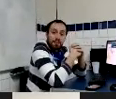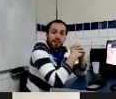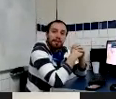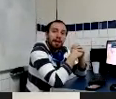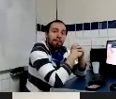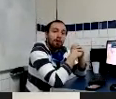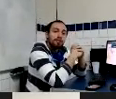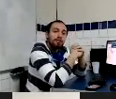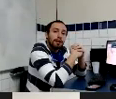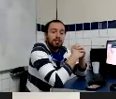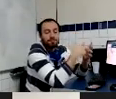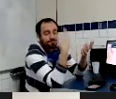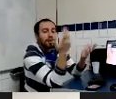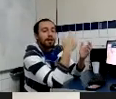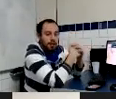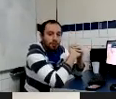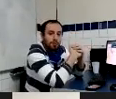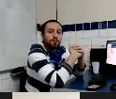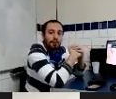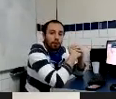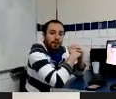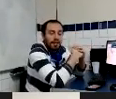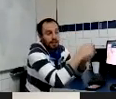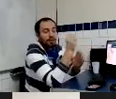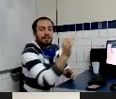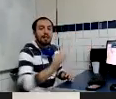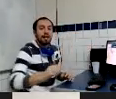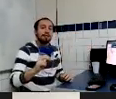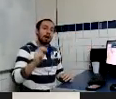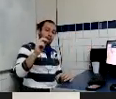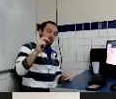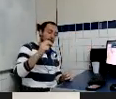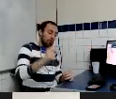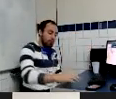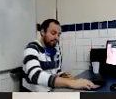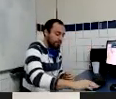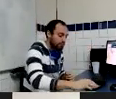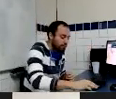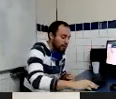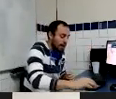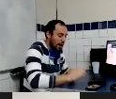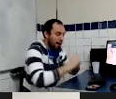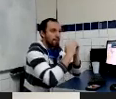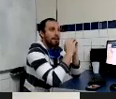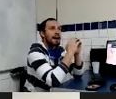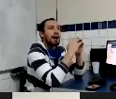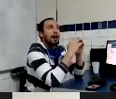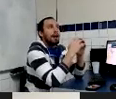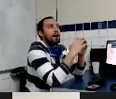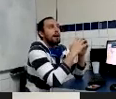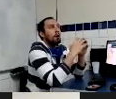você vai perceber que ele é próxima de rios. Tá bom? Então, esse é o primeiro... A